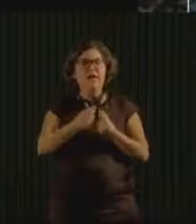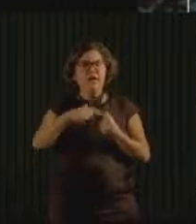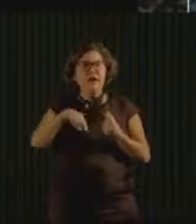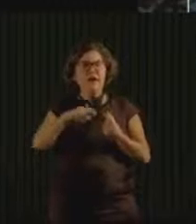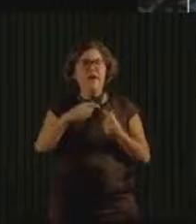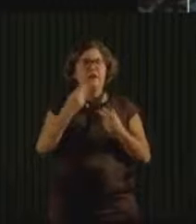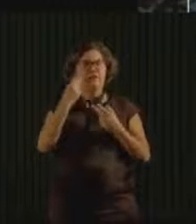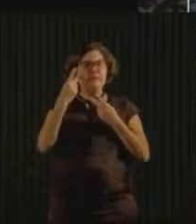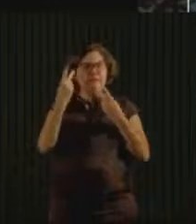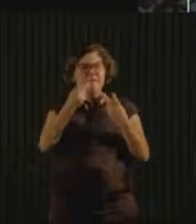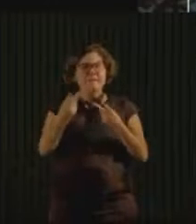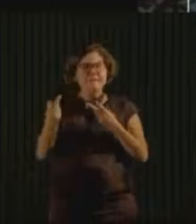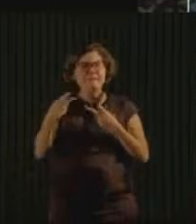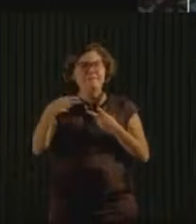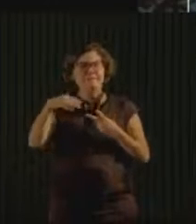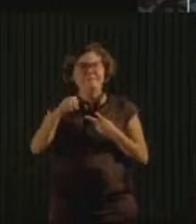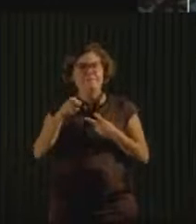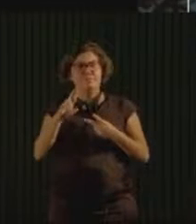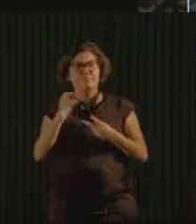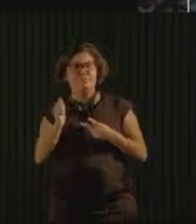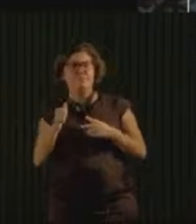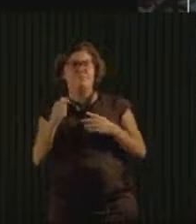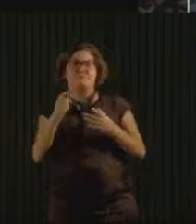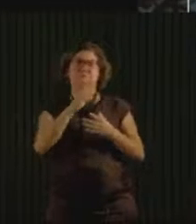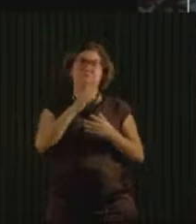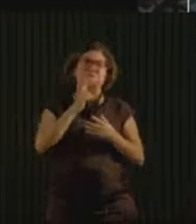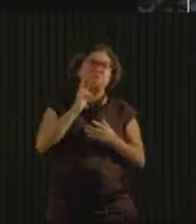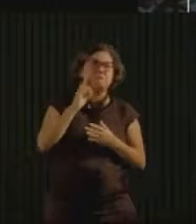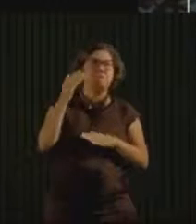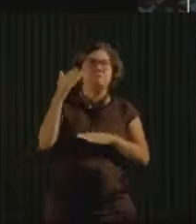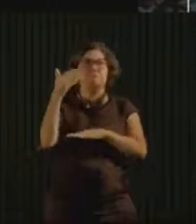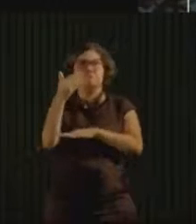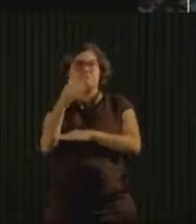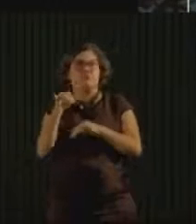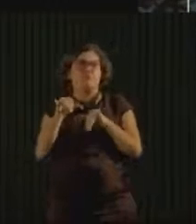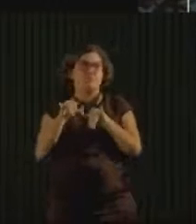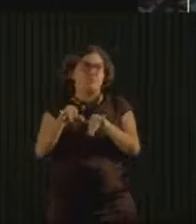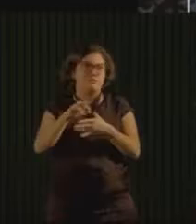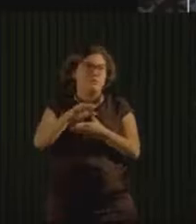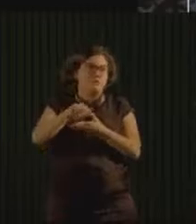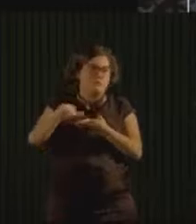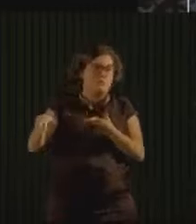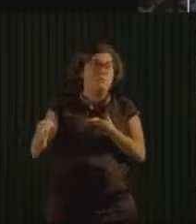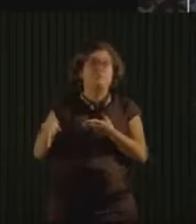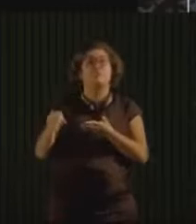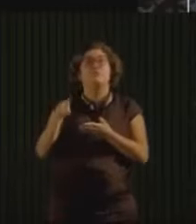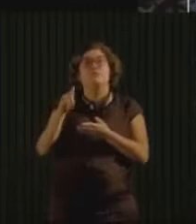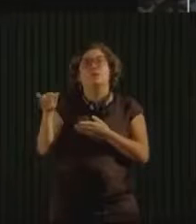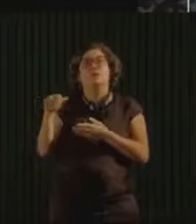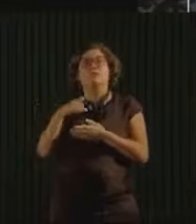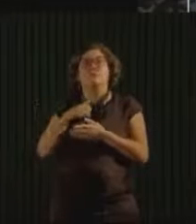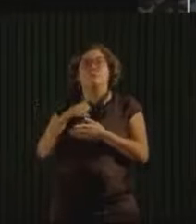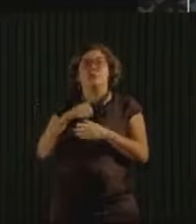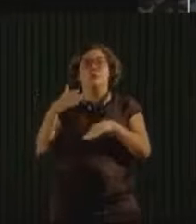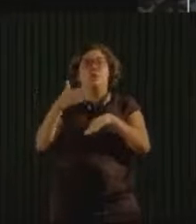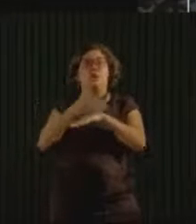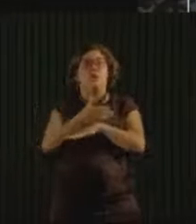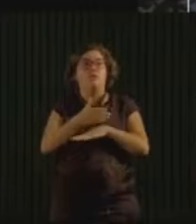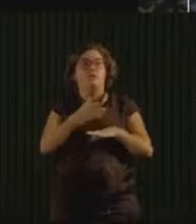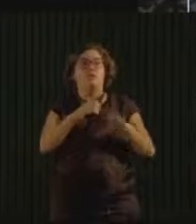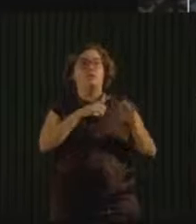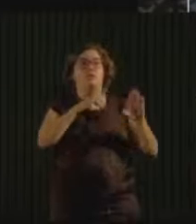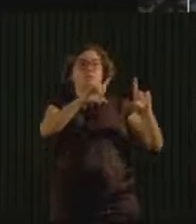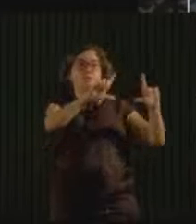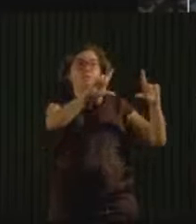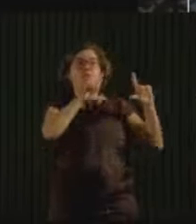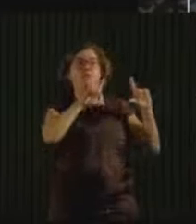vocês visitarem em Noronha, seja um restaurante, uma pousada, um mercadinho, ele vai ter na sua entrada uma